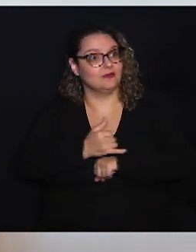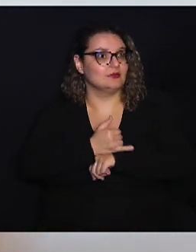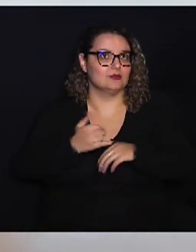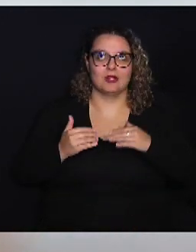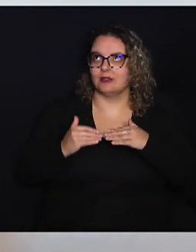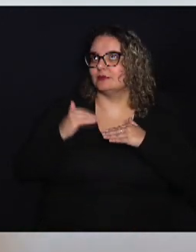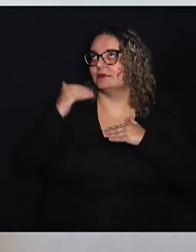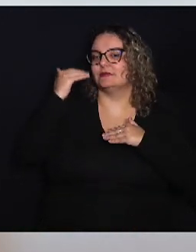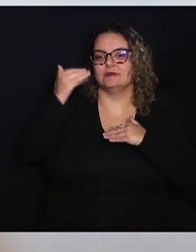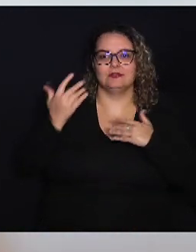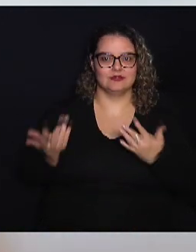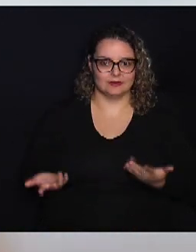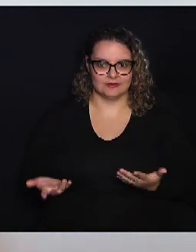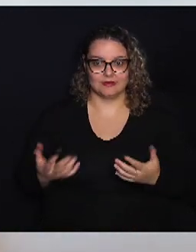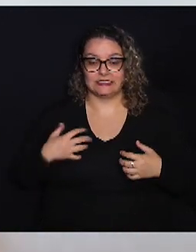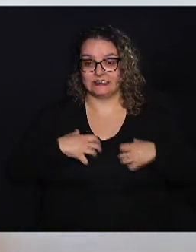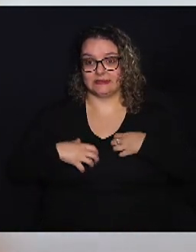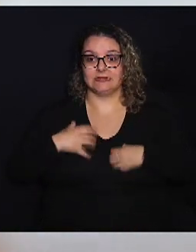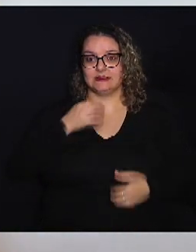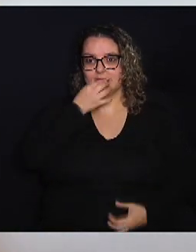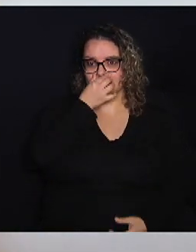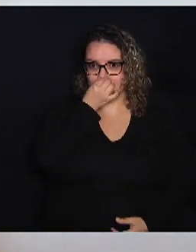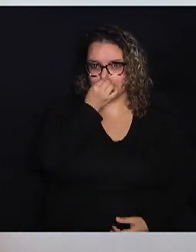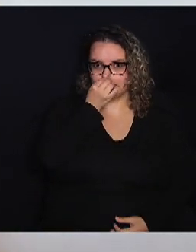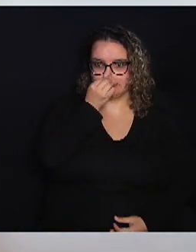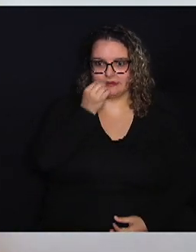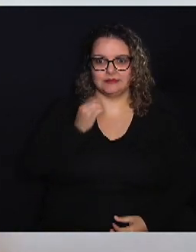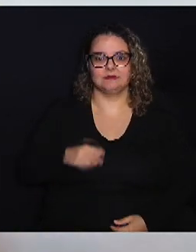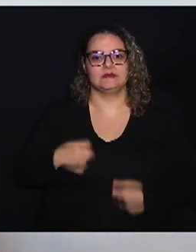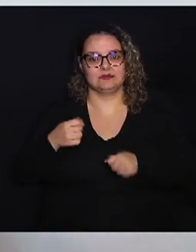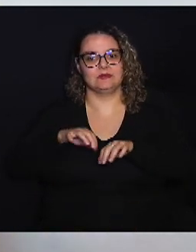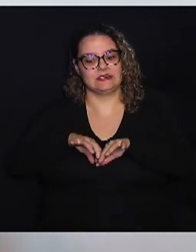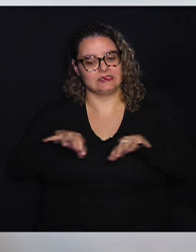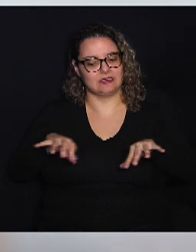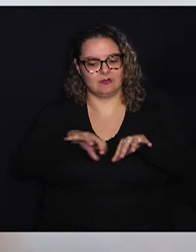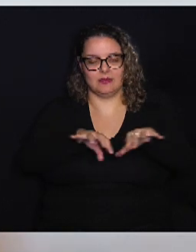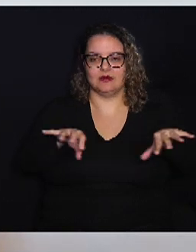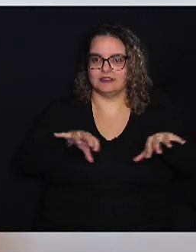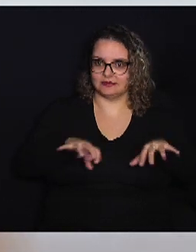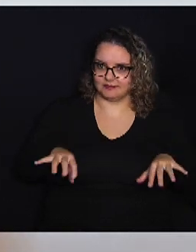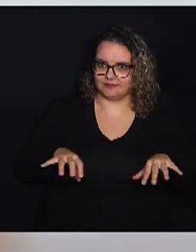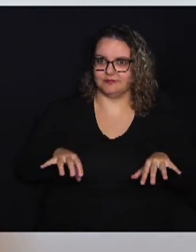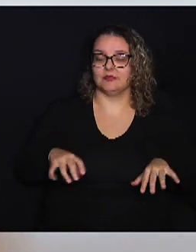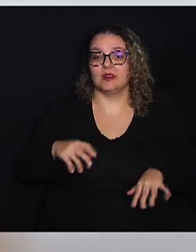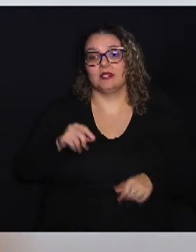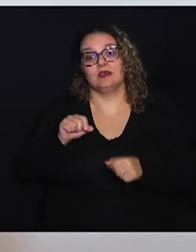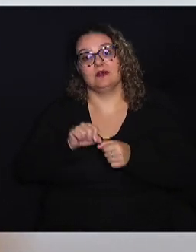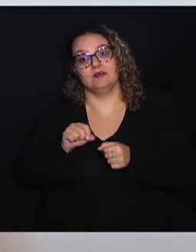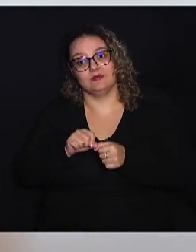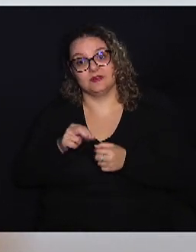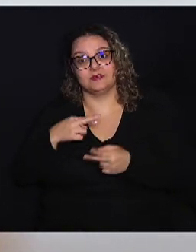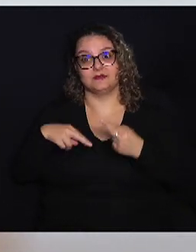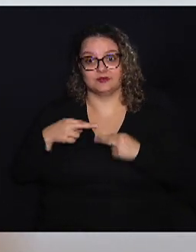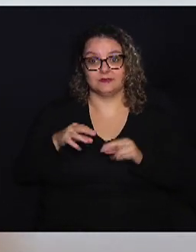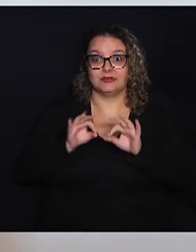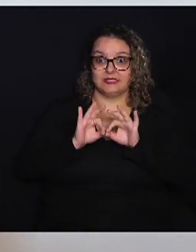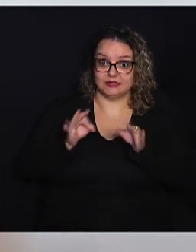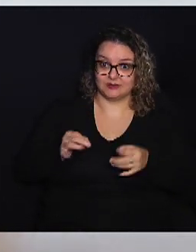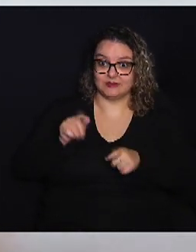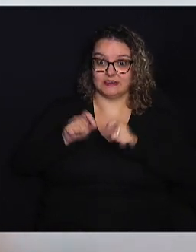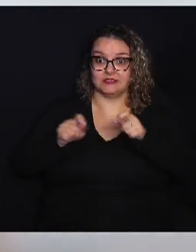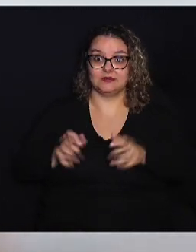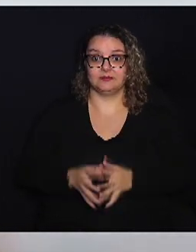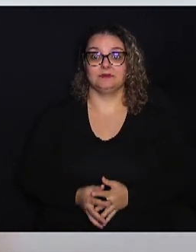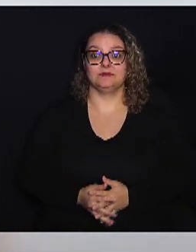elevado e se desesperam um pouco, mas a gente tem que olhar tudo separadamente. Eu até faço uma associação para simplificar para as